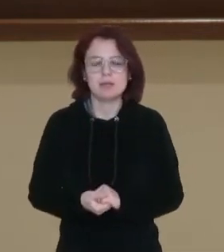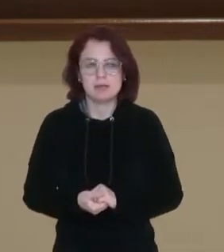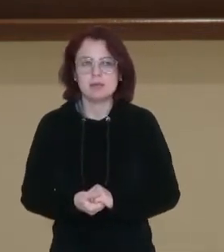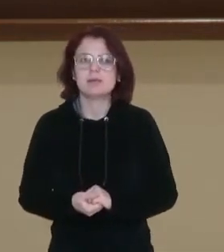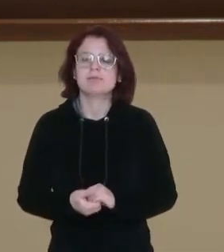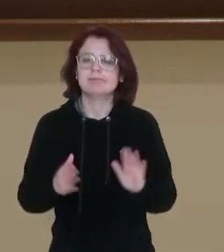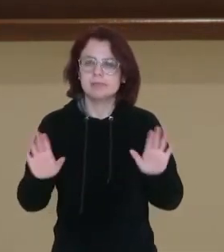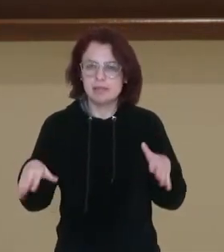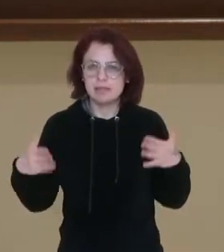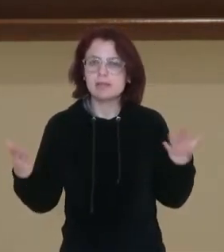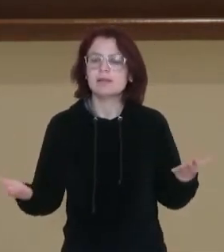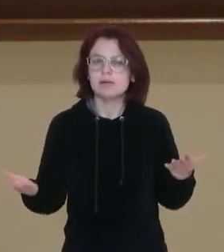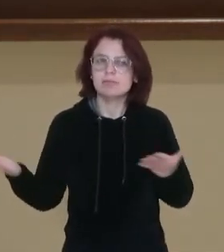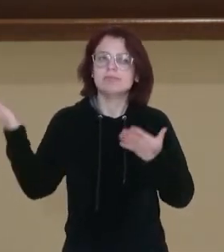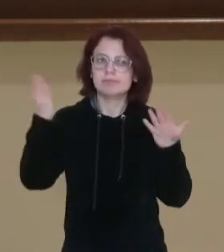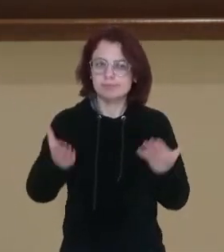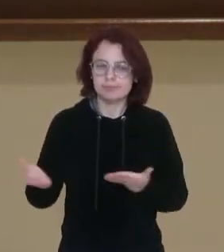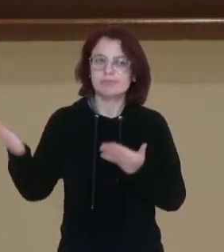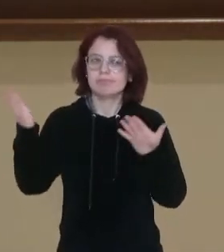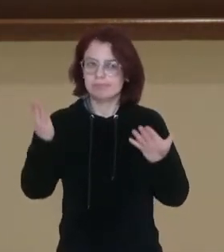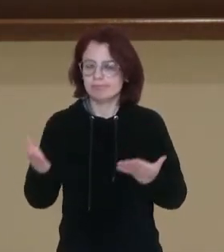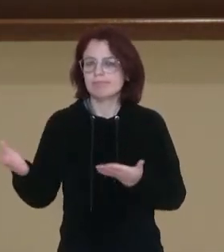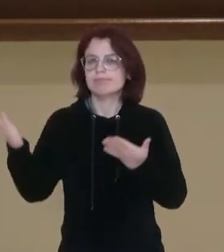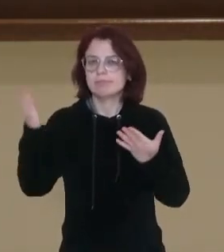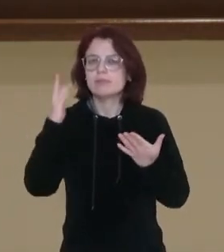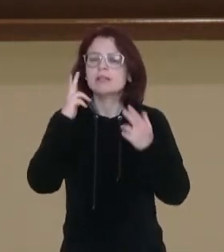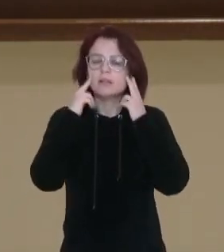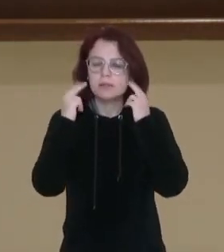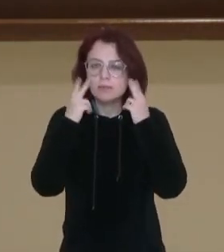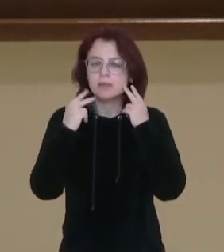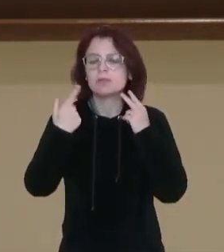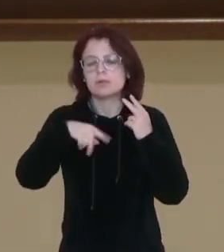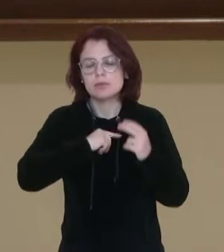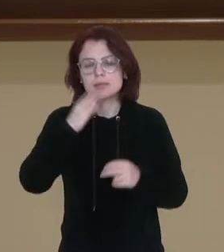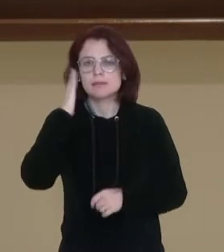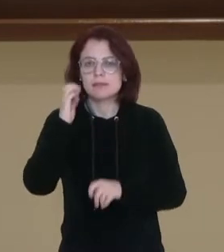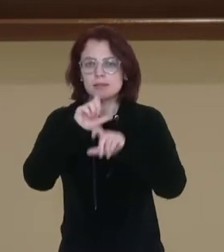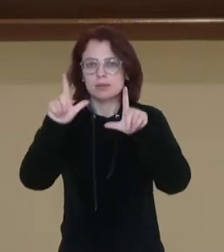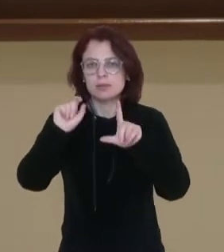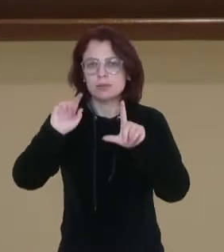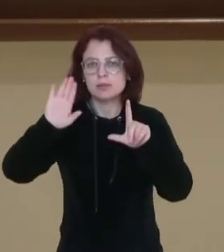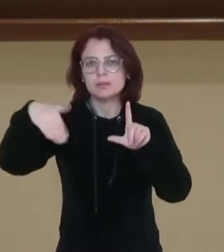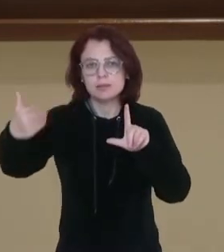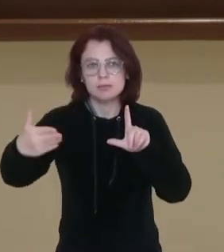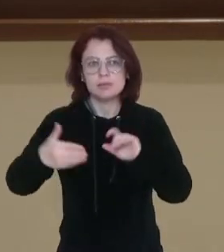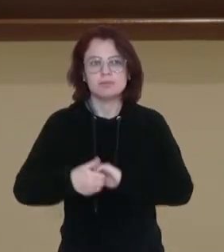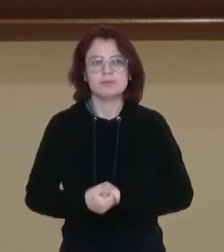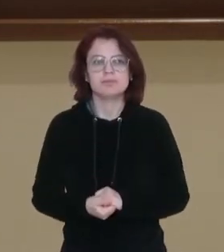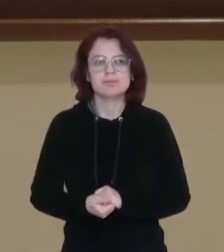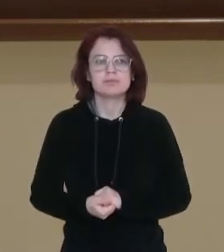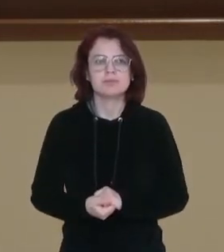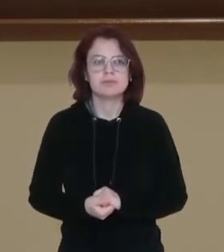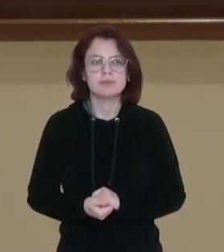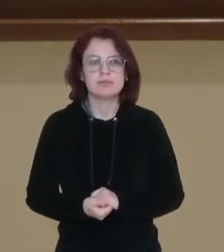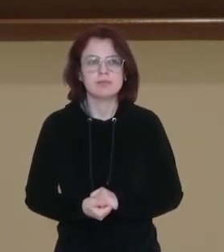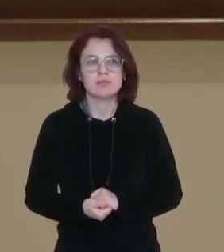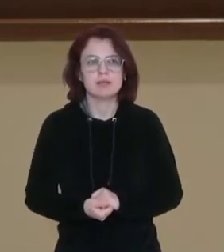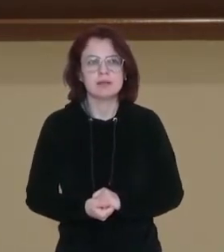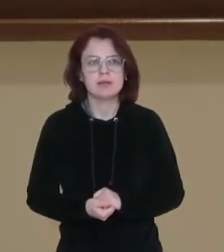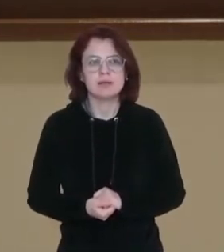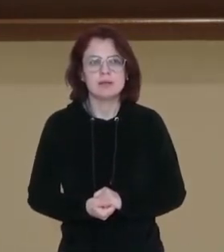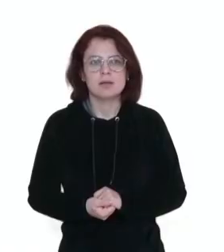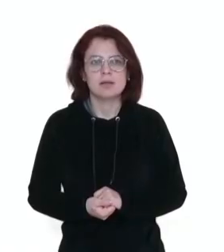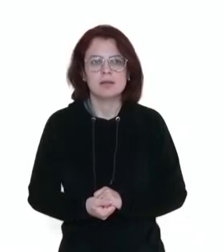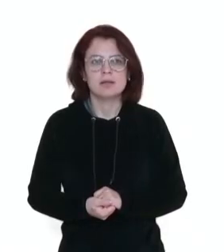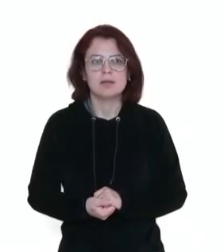observem que aqui tem um exemplo bem tranquilo para a gente compreender o que vem a ser o clímax numa narrativa. E